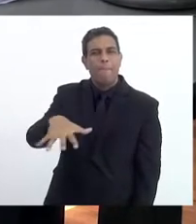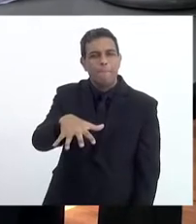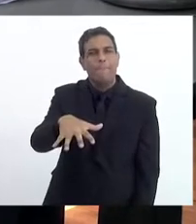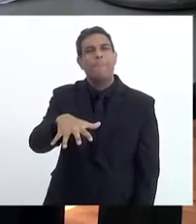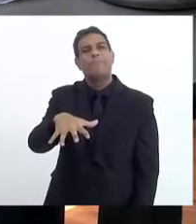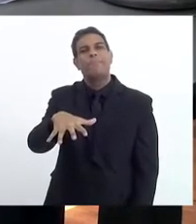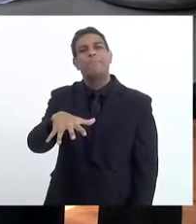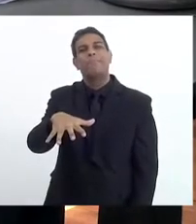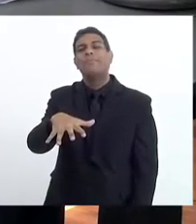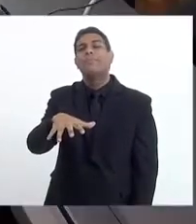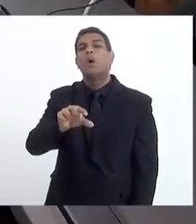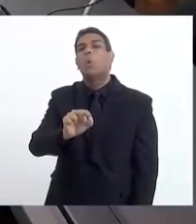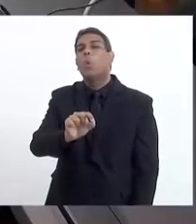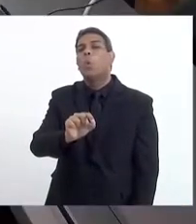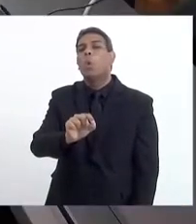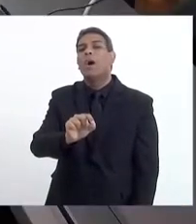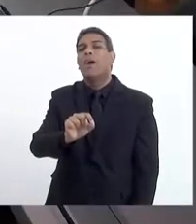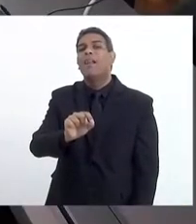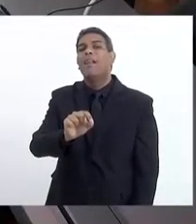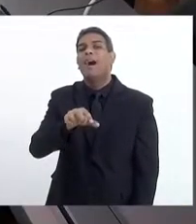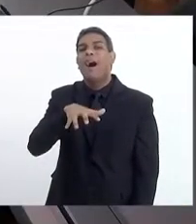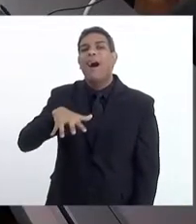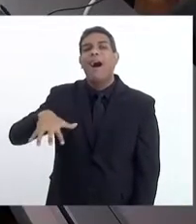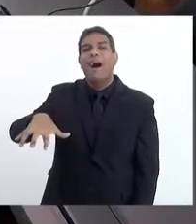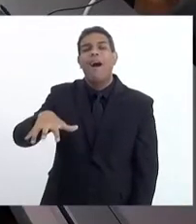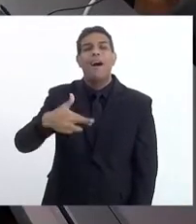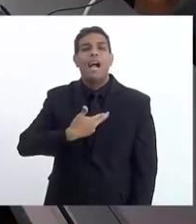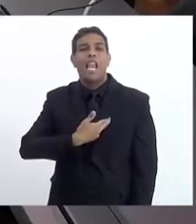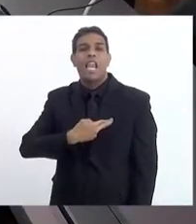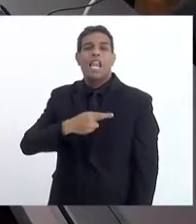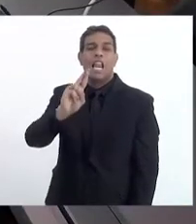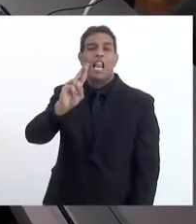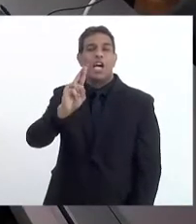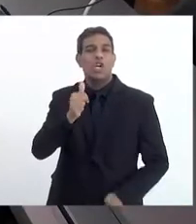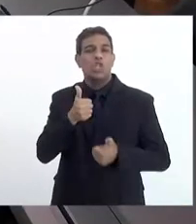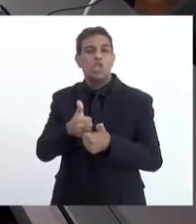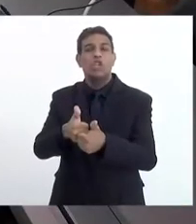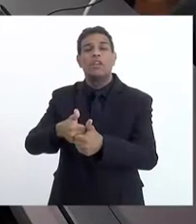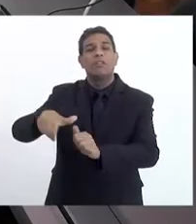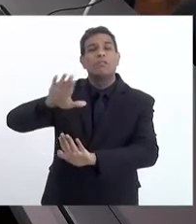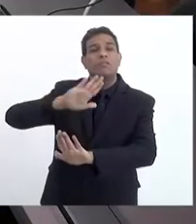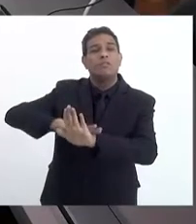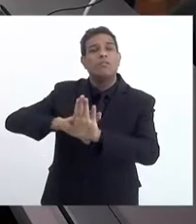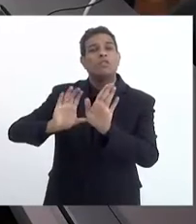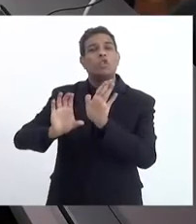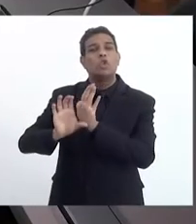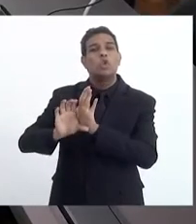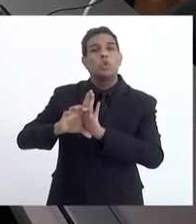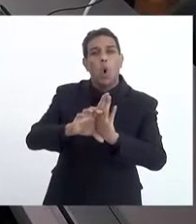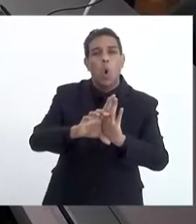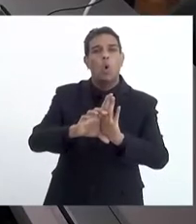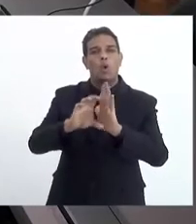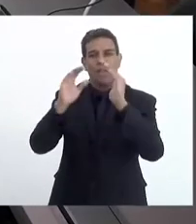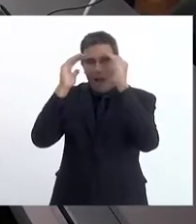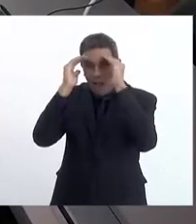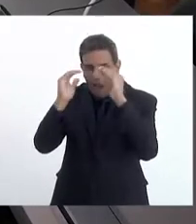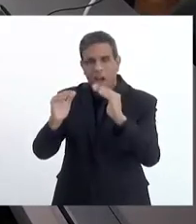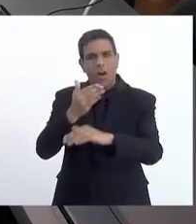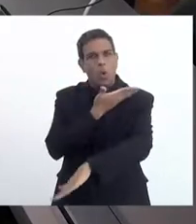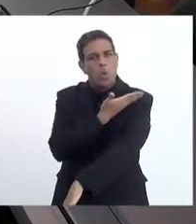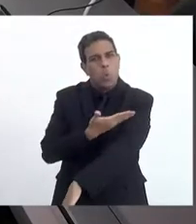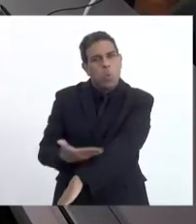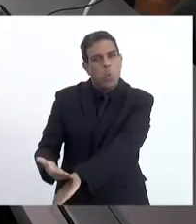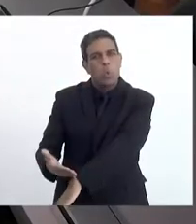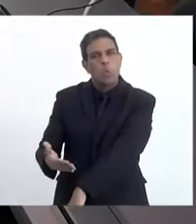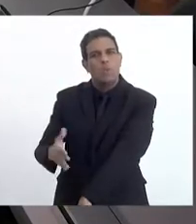privadas especificamente religiosas, elas têm conceitos Claro que todos têm que respeitar a fé, mas tem